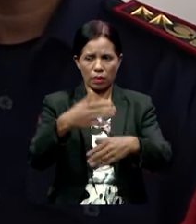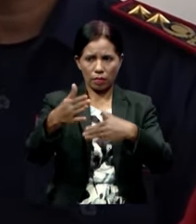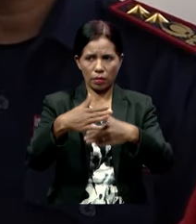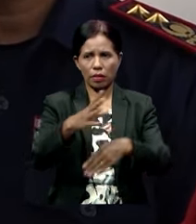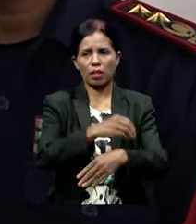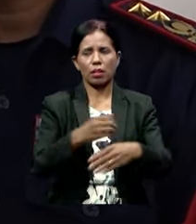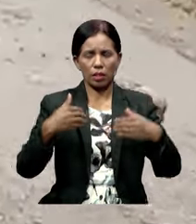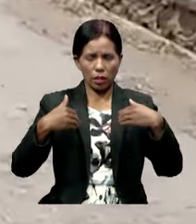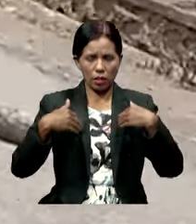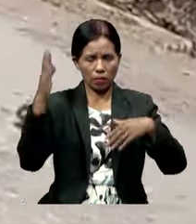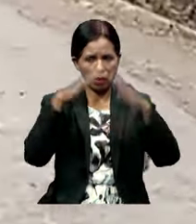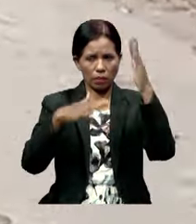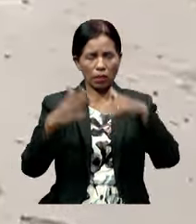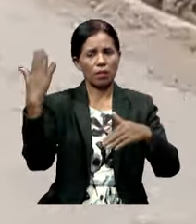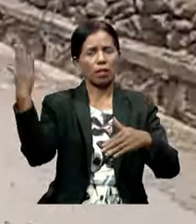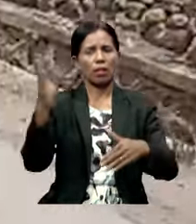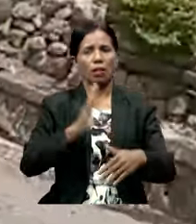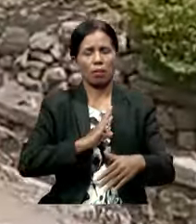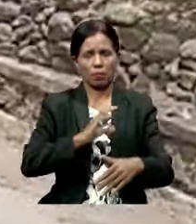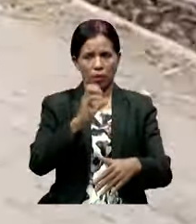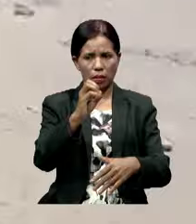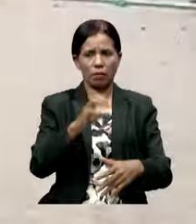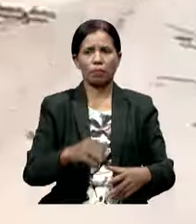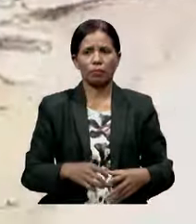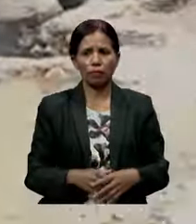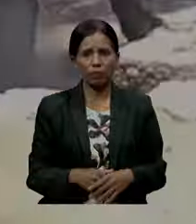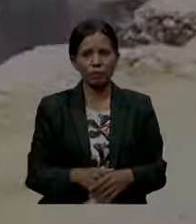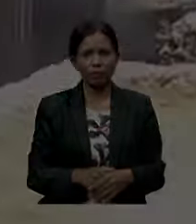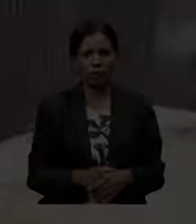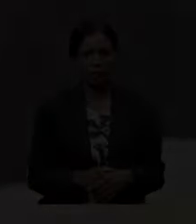na acontece confronto e a Bobonaro. Emerenciana Martins, Marito da Costa, GMN.